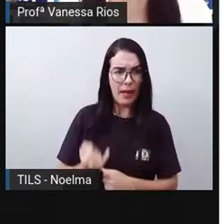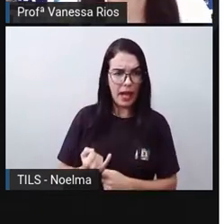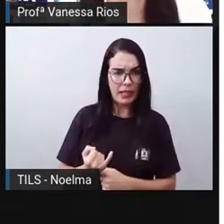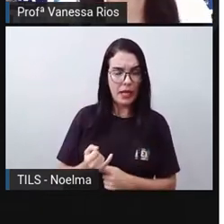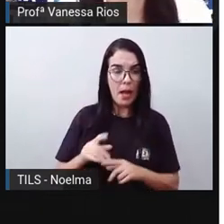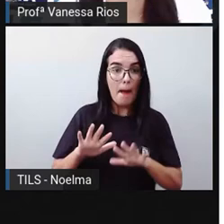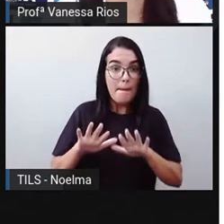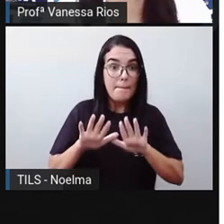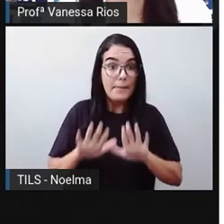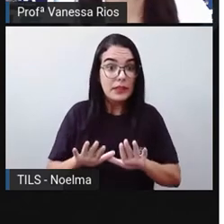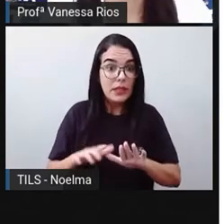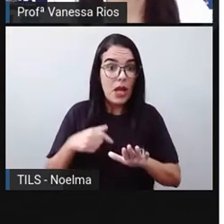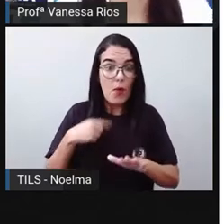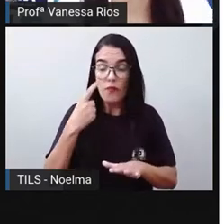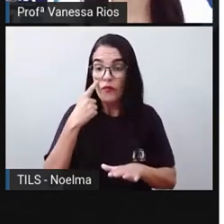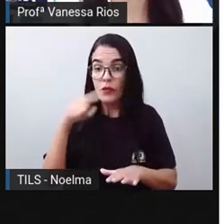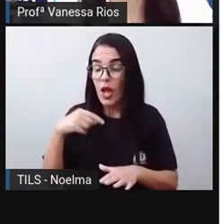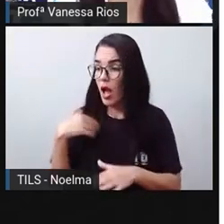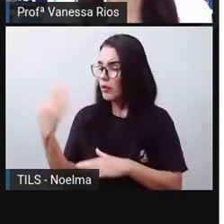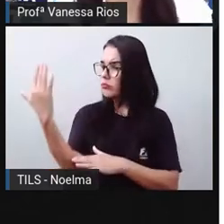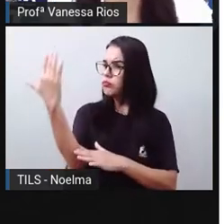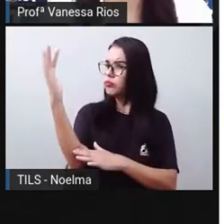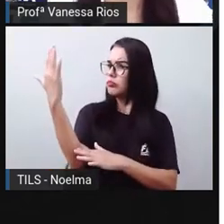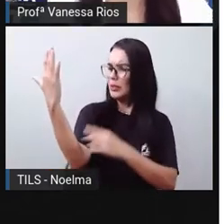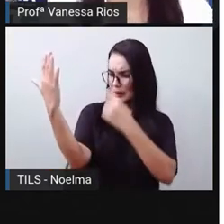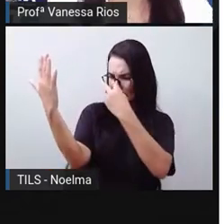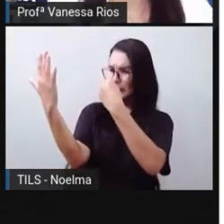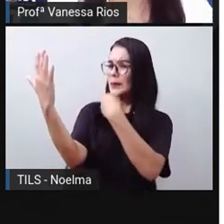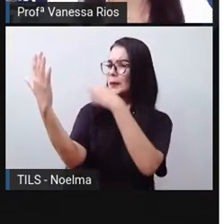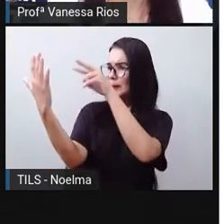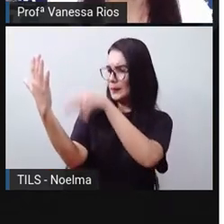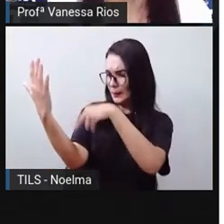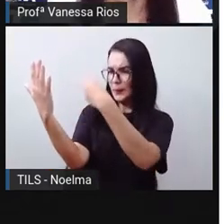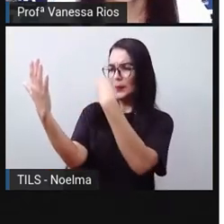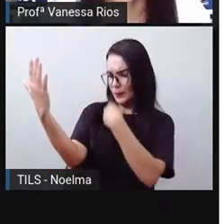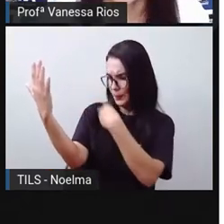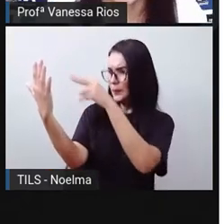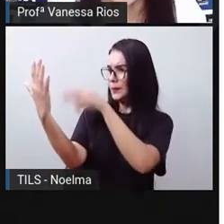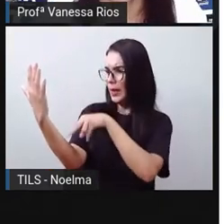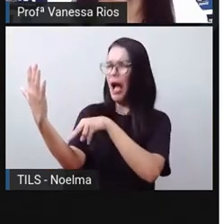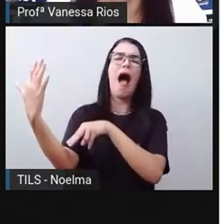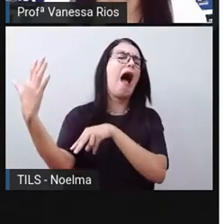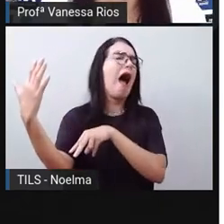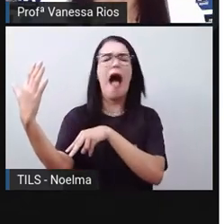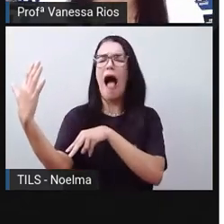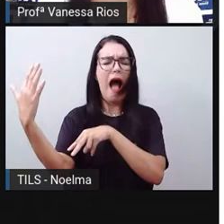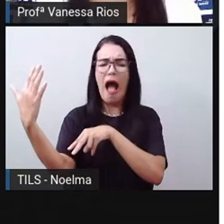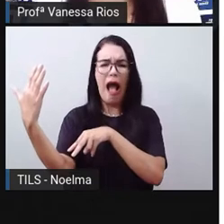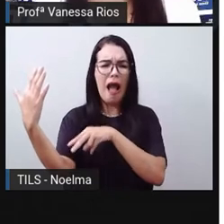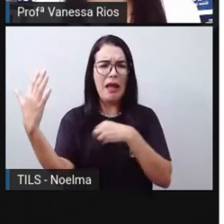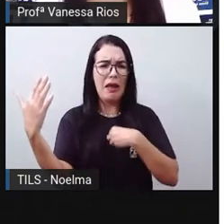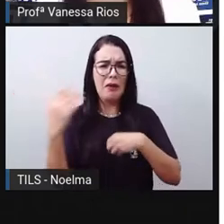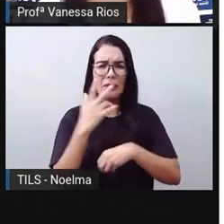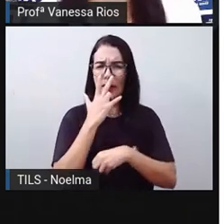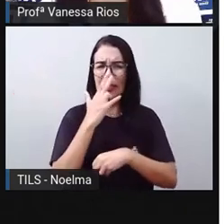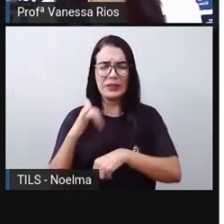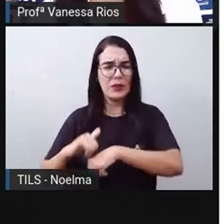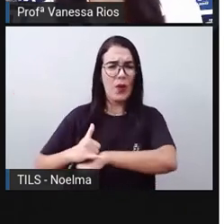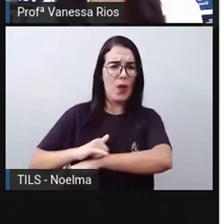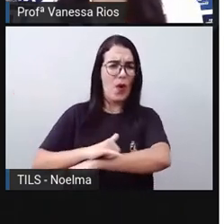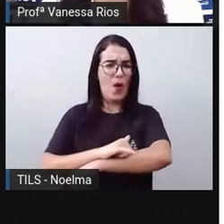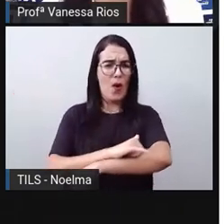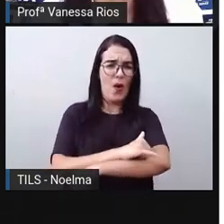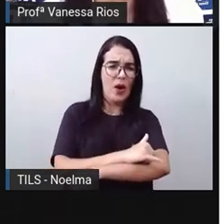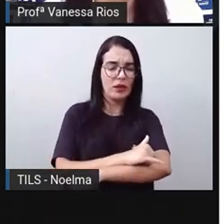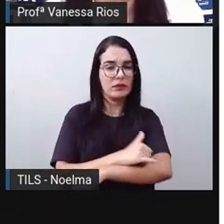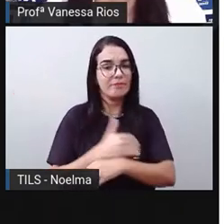se consideram ideal. E ela se olha e apesar de realmente, né, apesar de na realidade ela